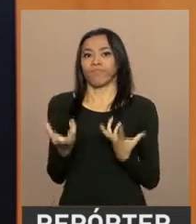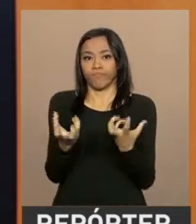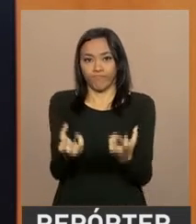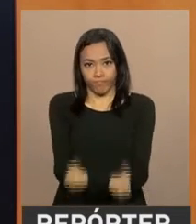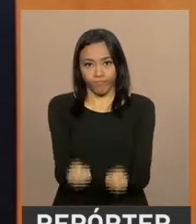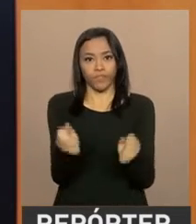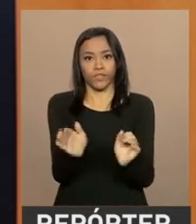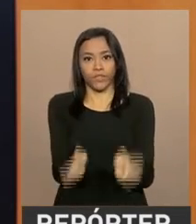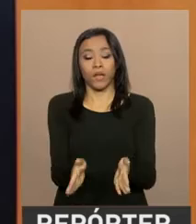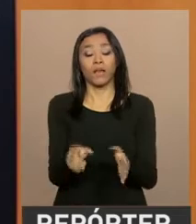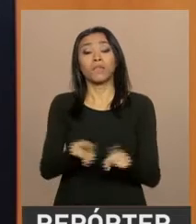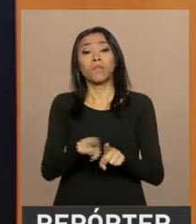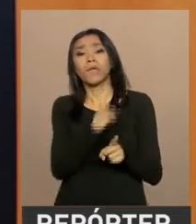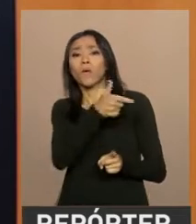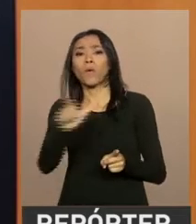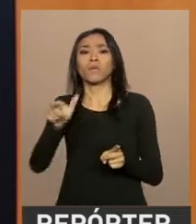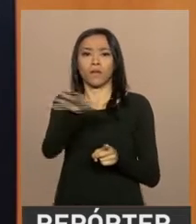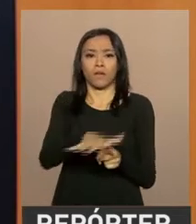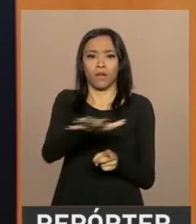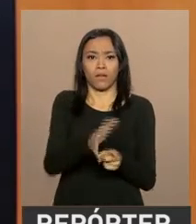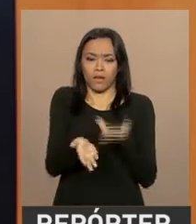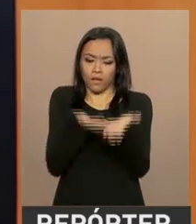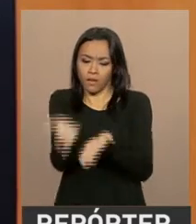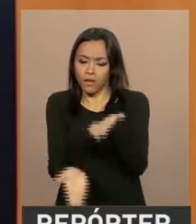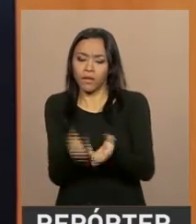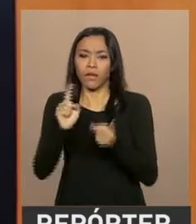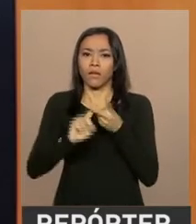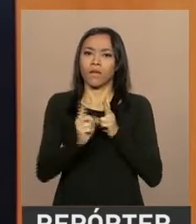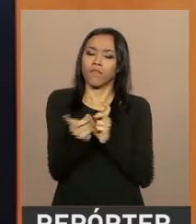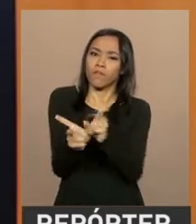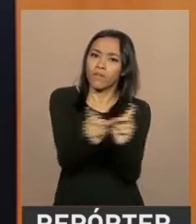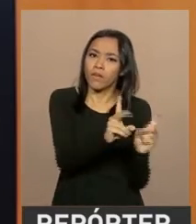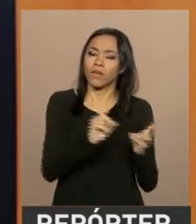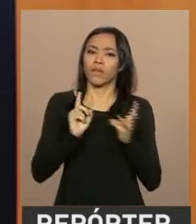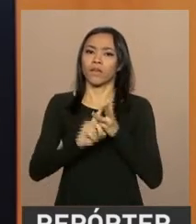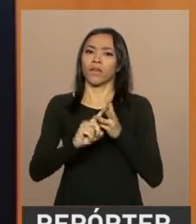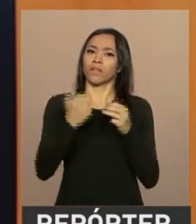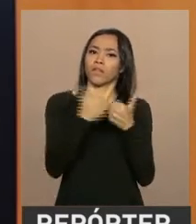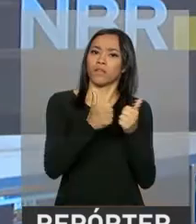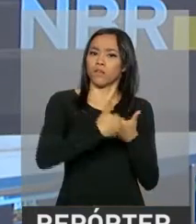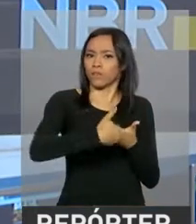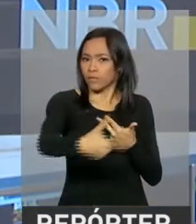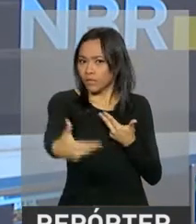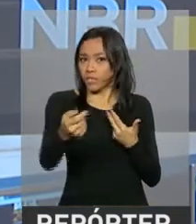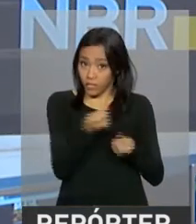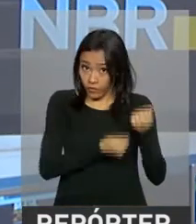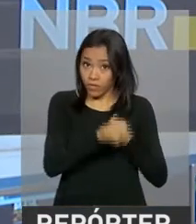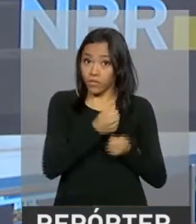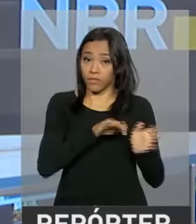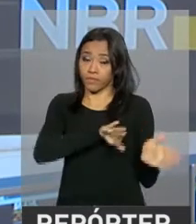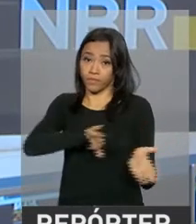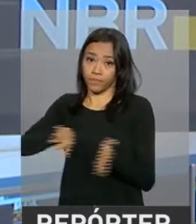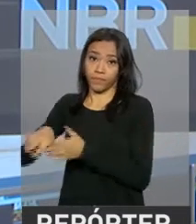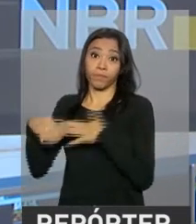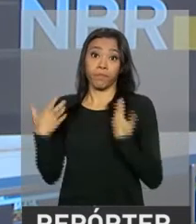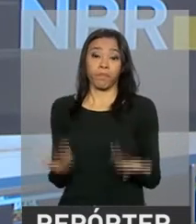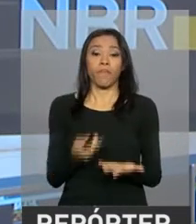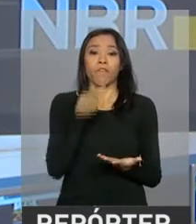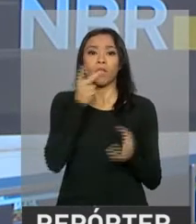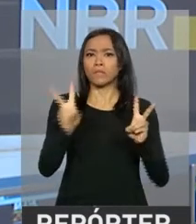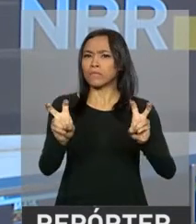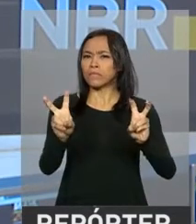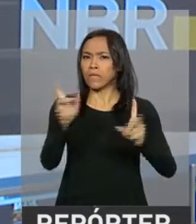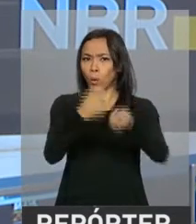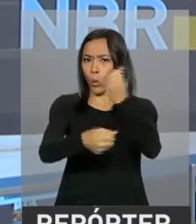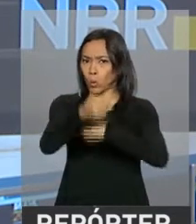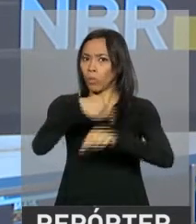adesões no setor de serviços de comércio de transporte o setor financeiro ea economia é tema de